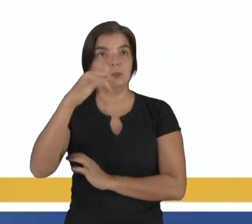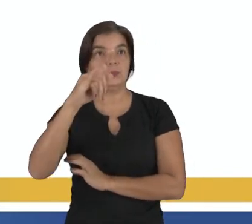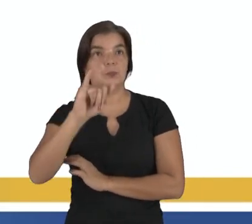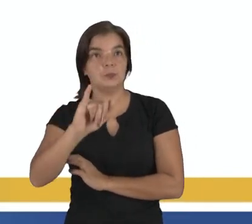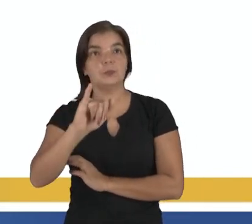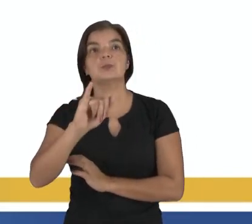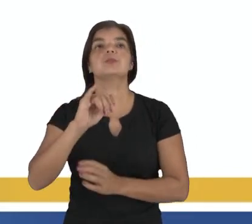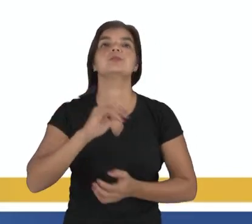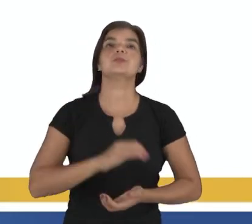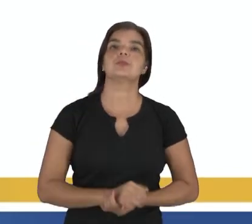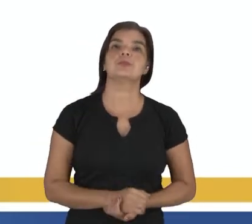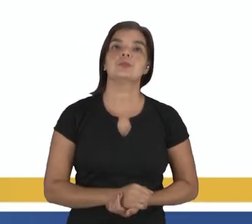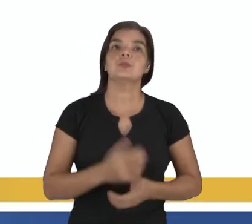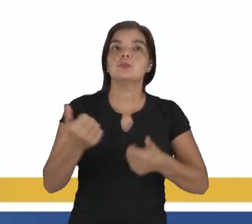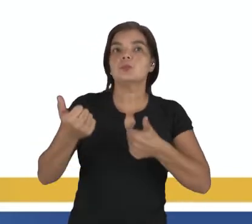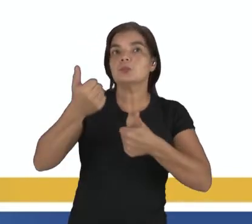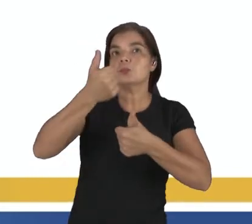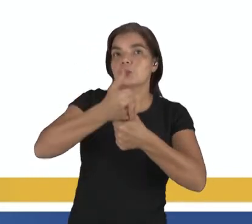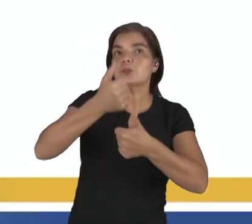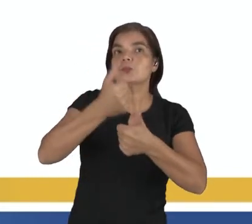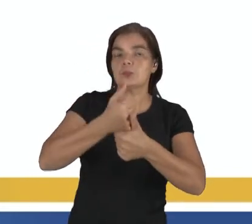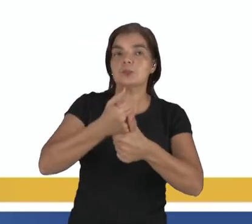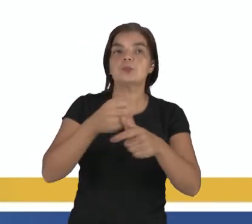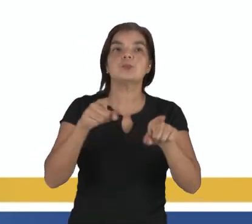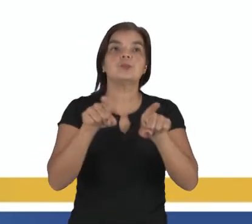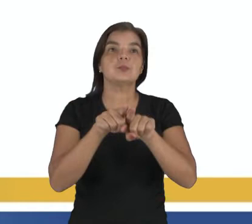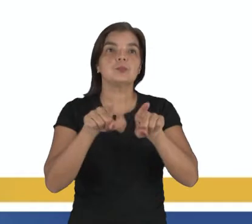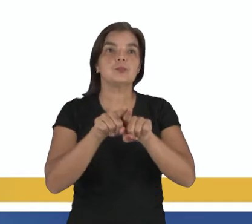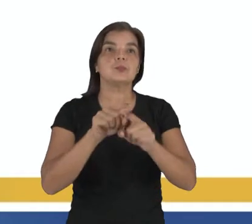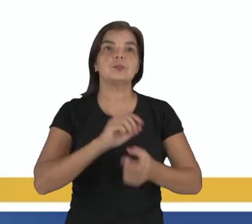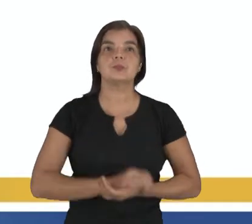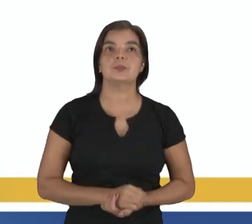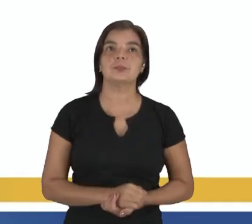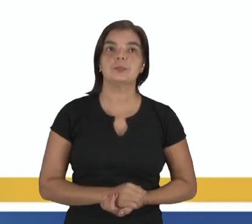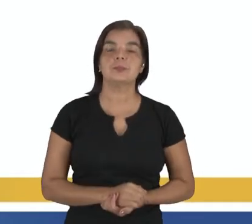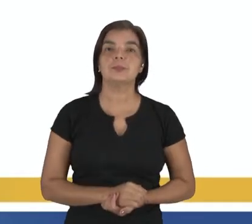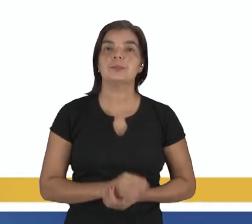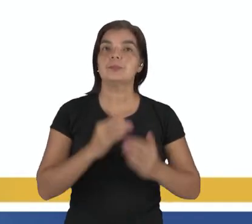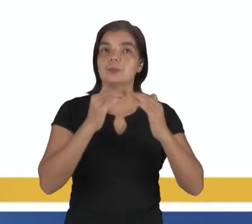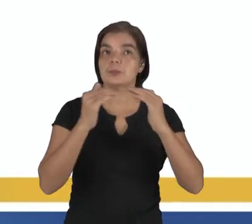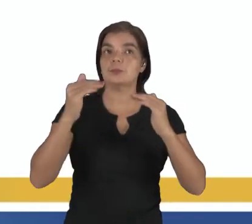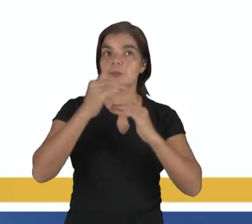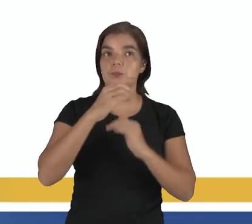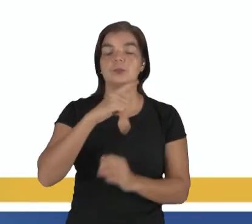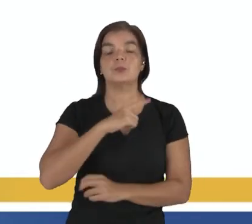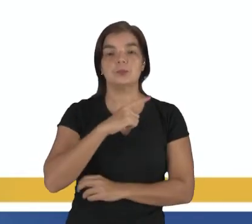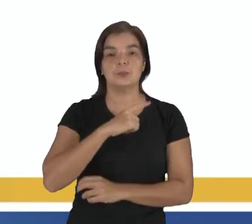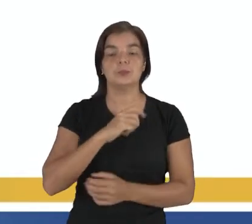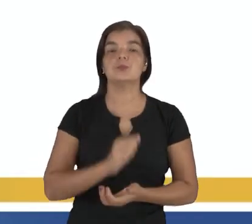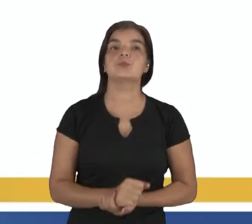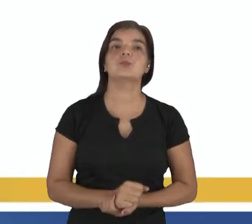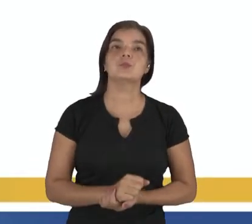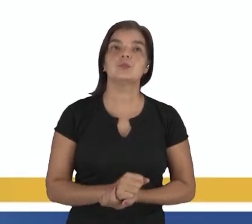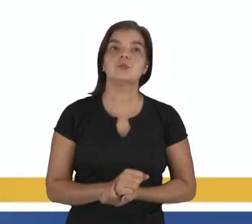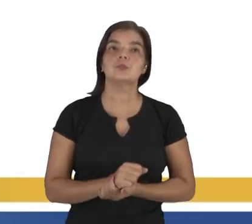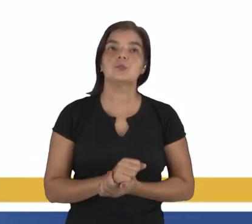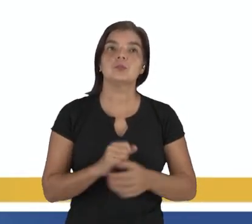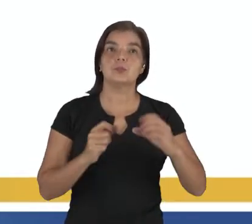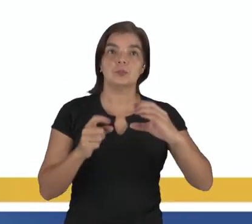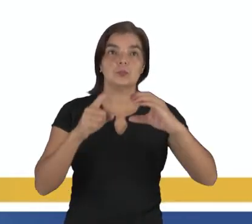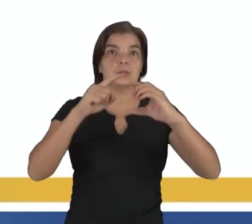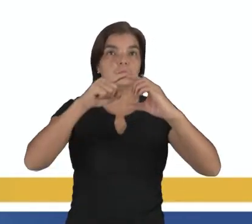2R. Substituindo esse valor na expressão acima, teremos que o comprimento